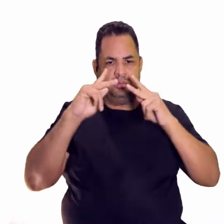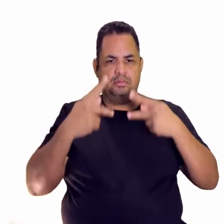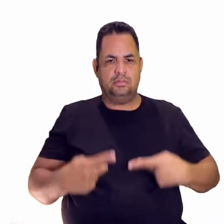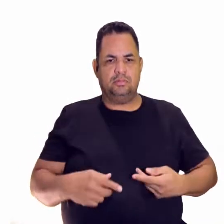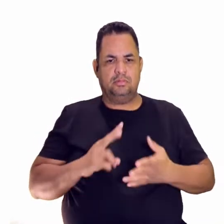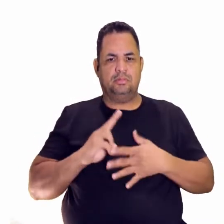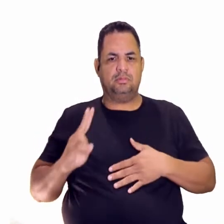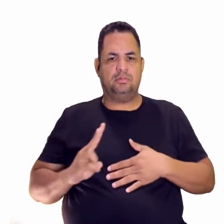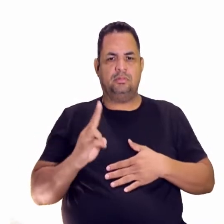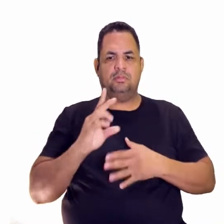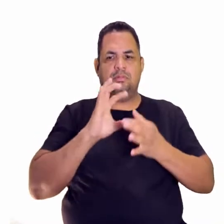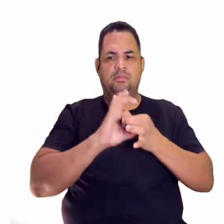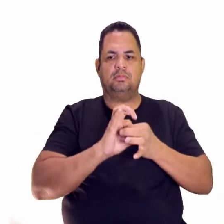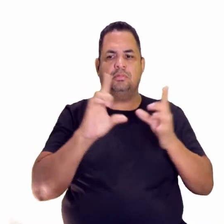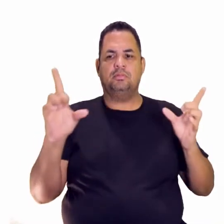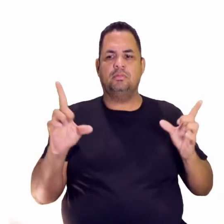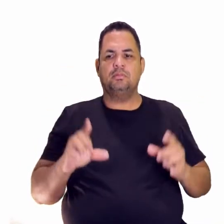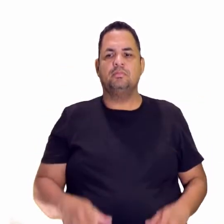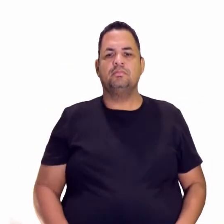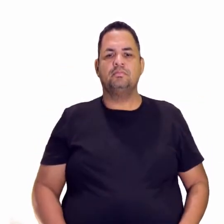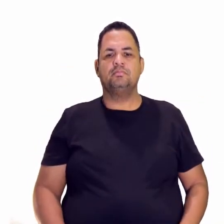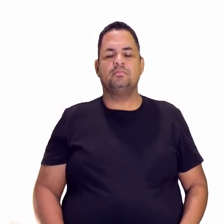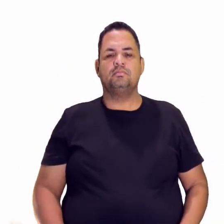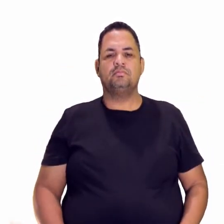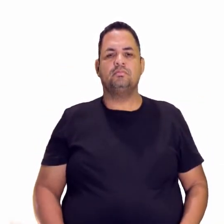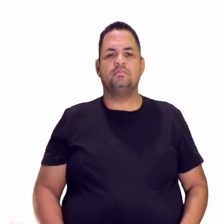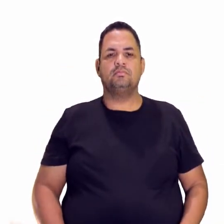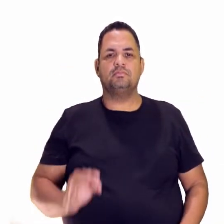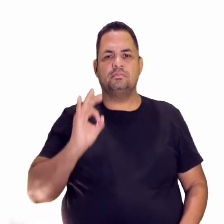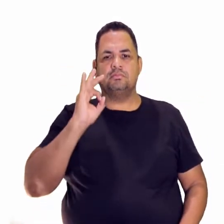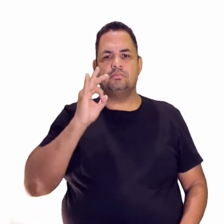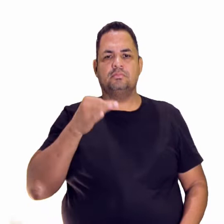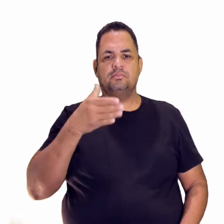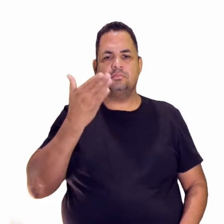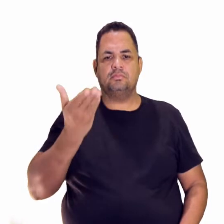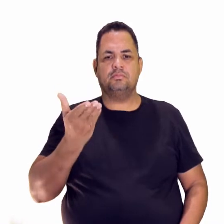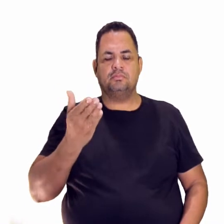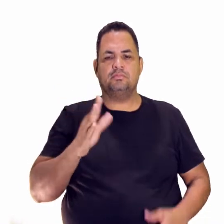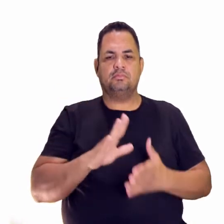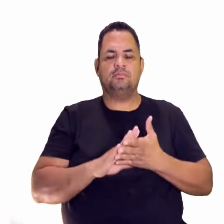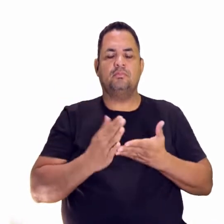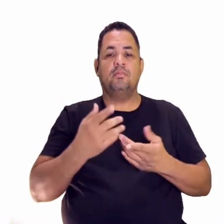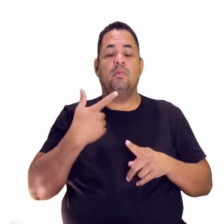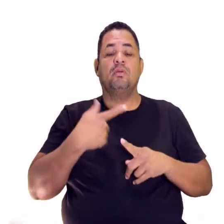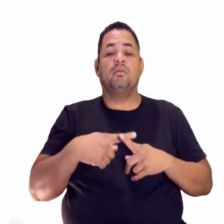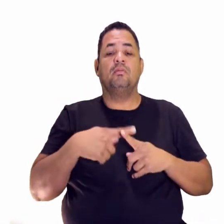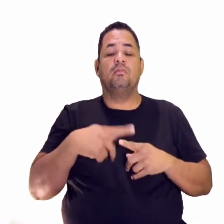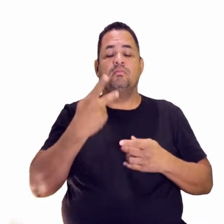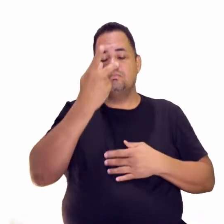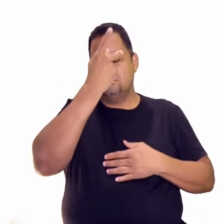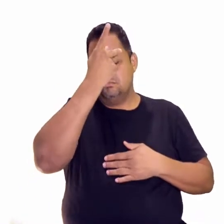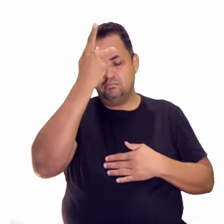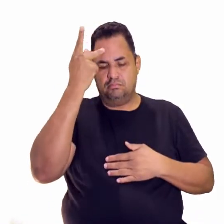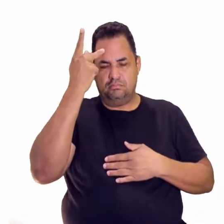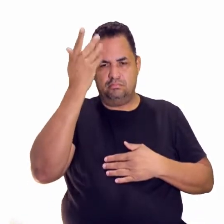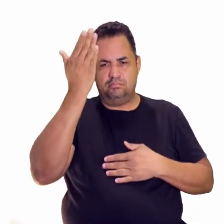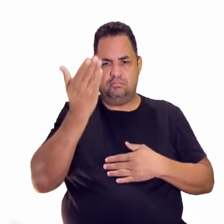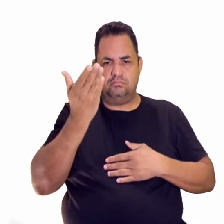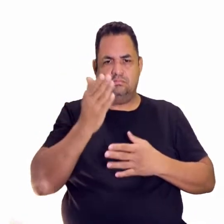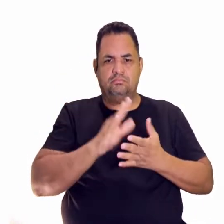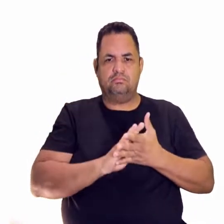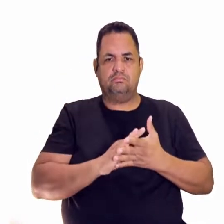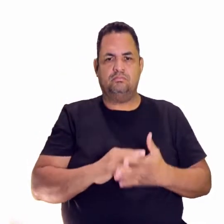valores democráticos, né? Então isso aqui é uma coisa muito séria, né? Porque as pessoas, através dessa onda aí